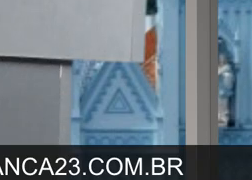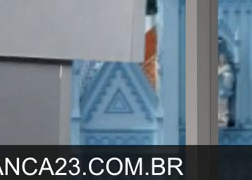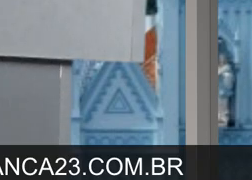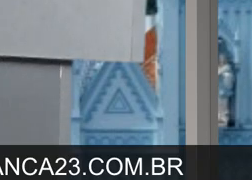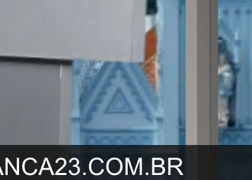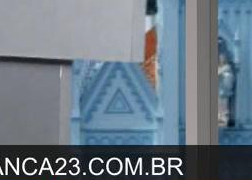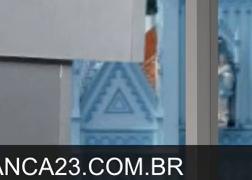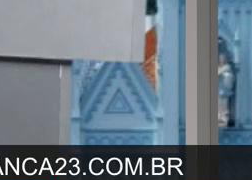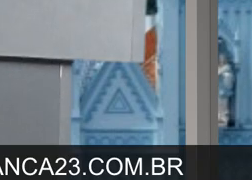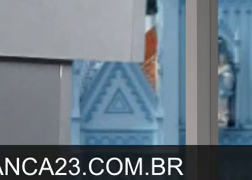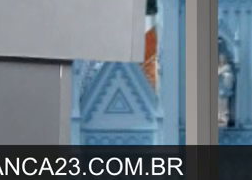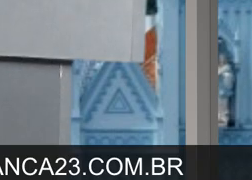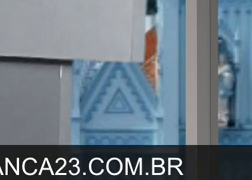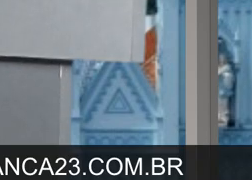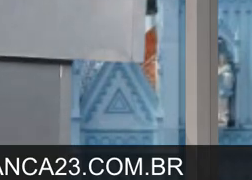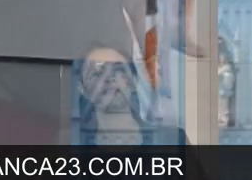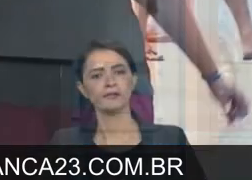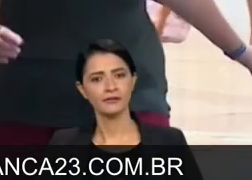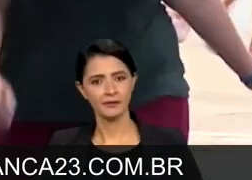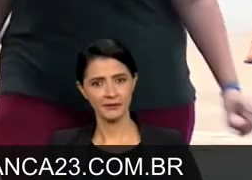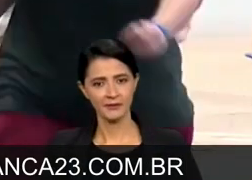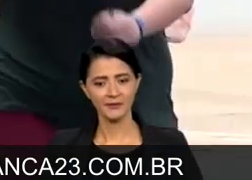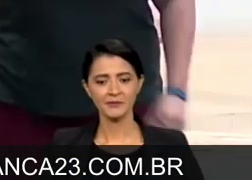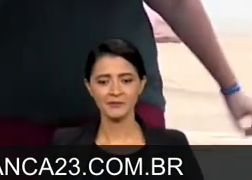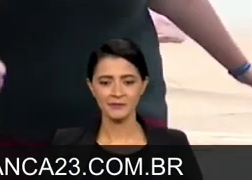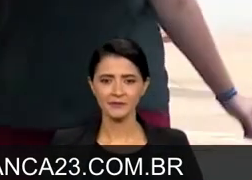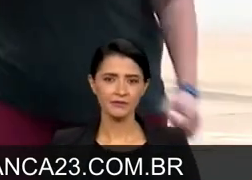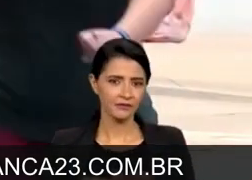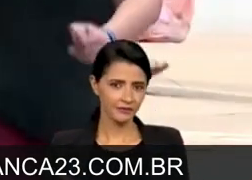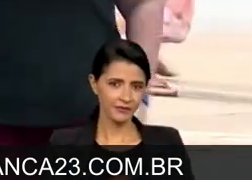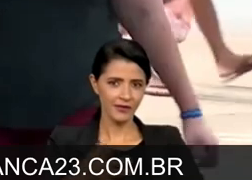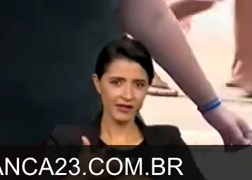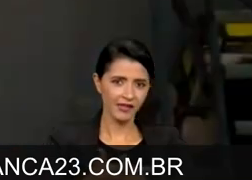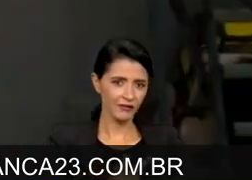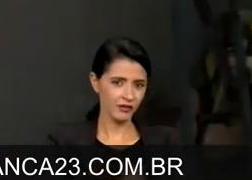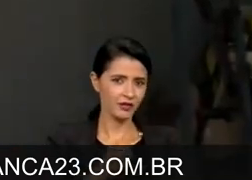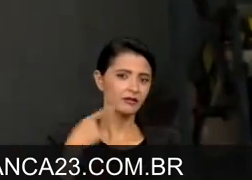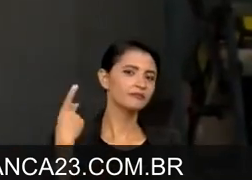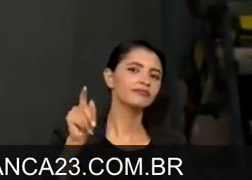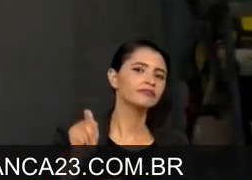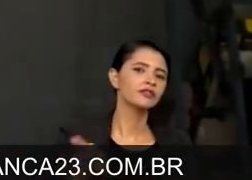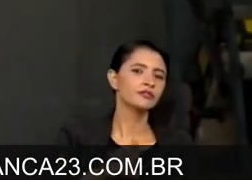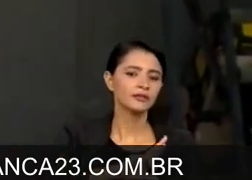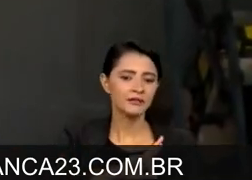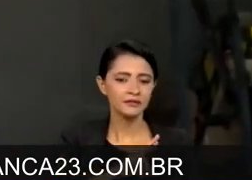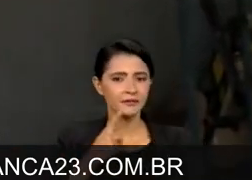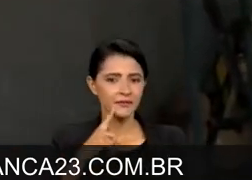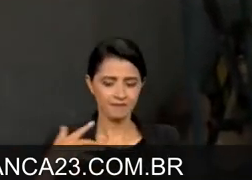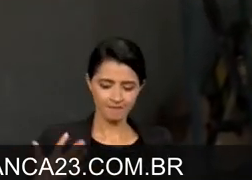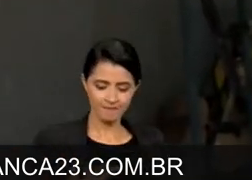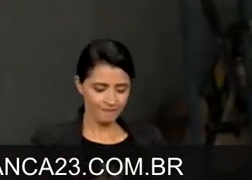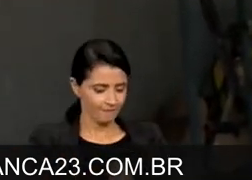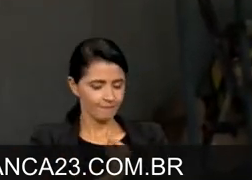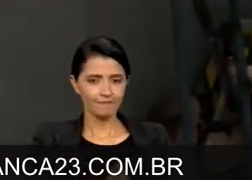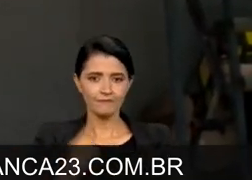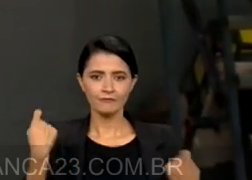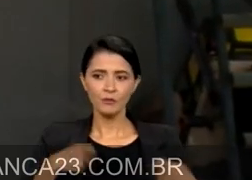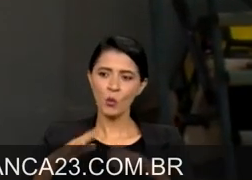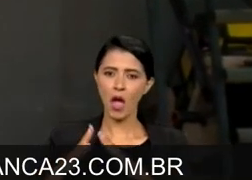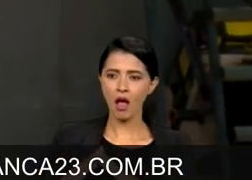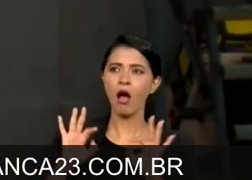perspectivas de vida do brasileiro. O que é qualidade de vida para você? Para ter uma qualidade de vida, tem que ter uma